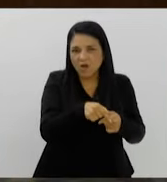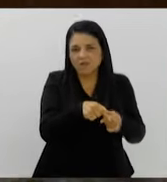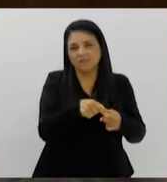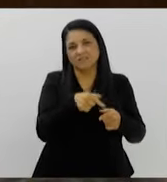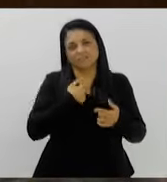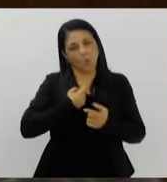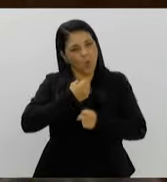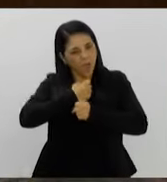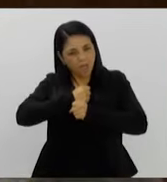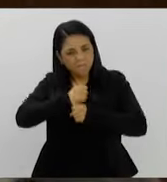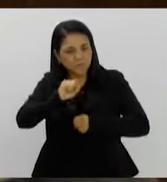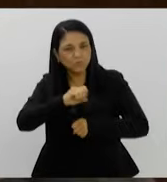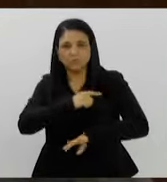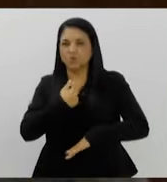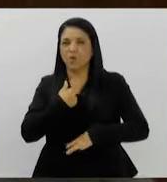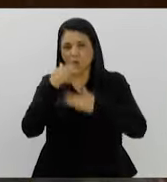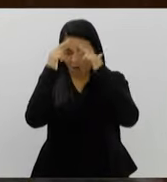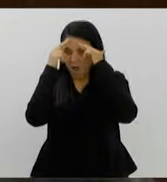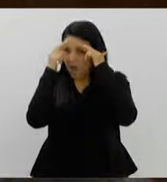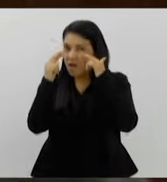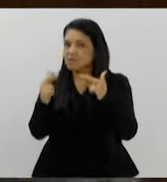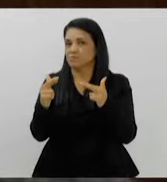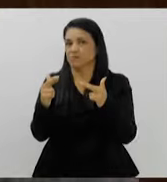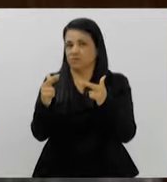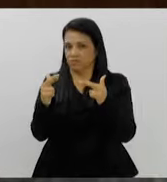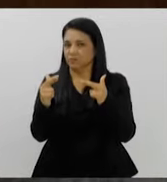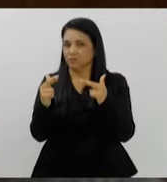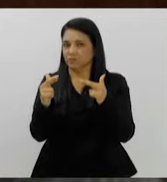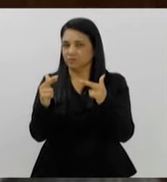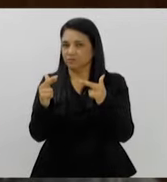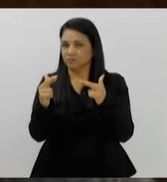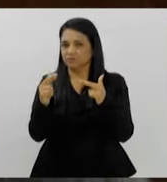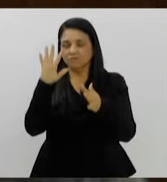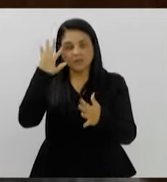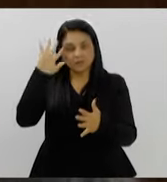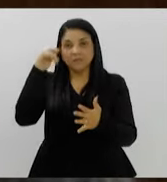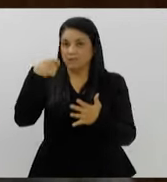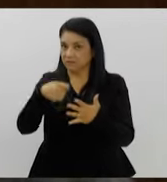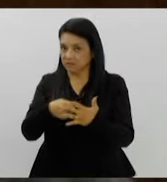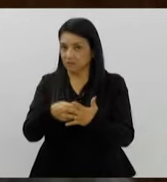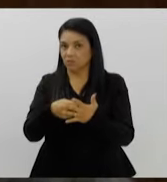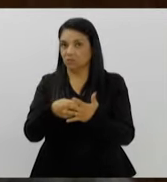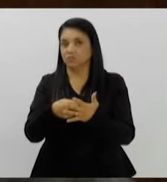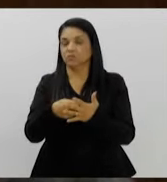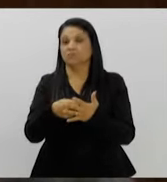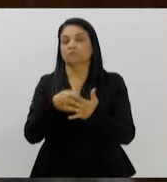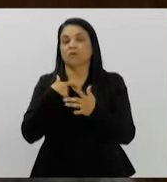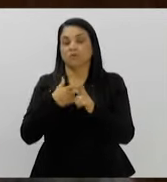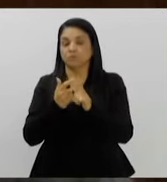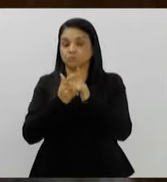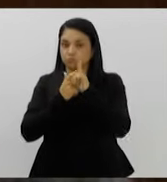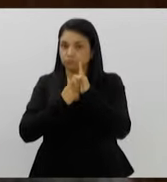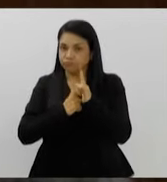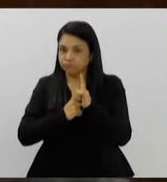mesmo tempo respito com toda ven eu quero dizer respeito à decisão suspenderemos os trabalhos como presidente da Comissão